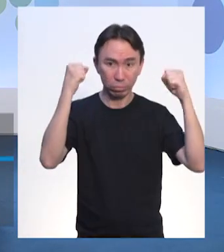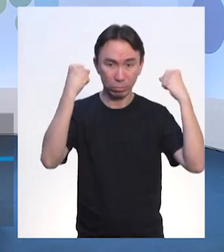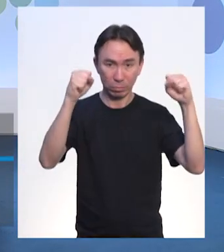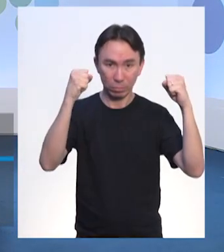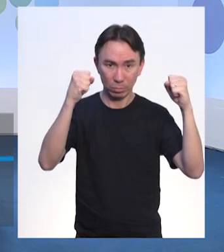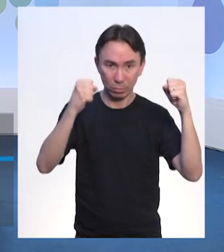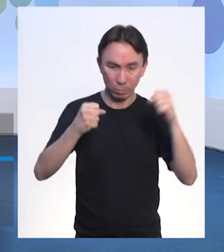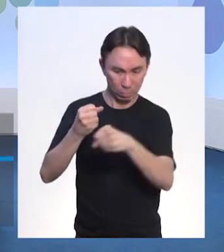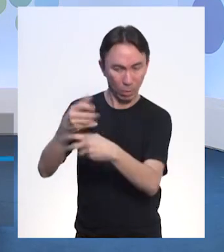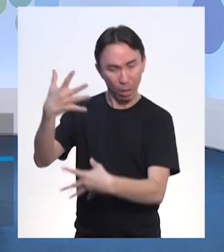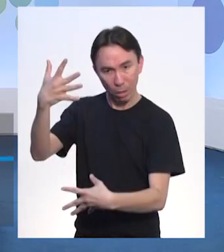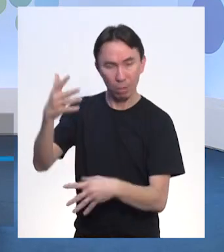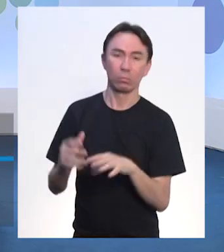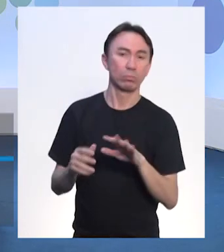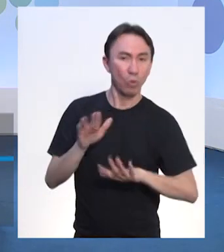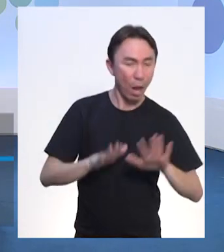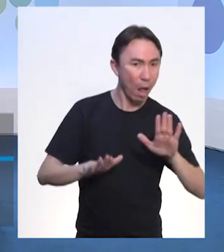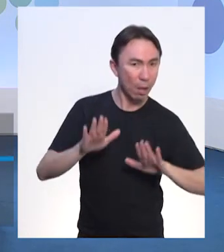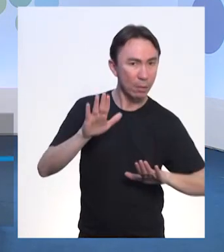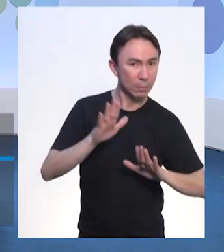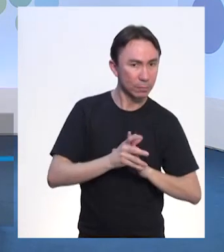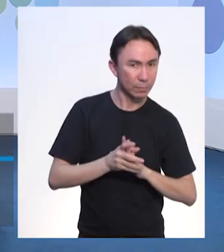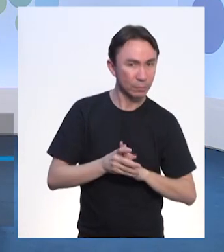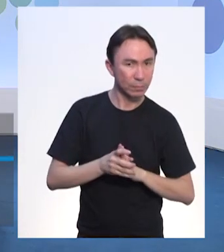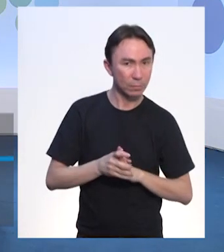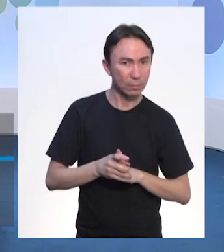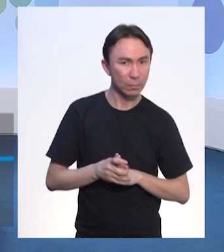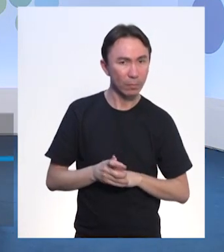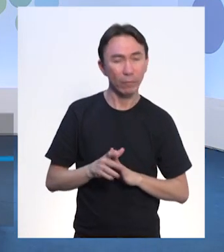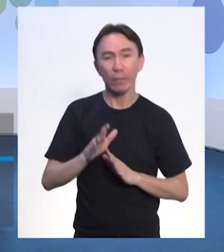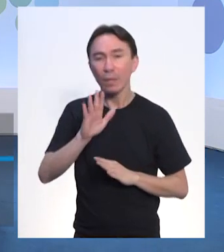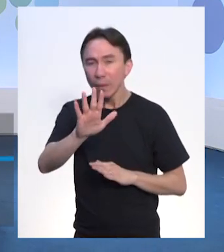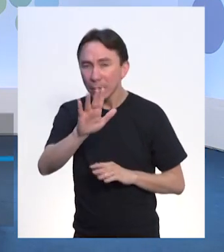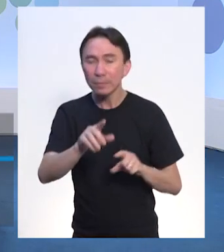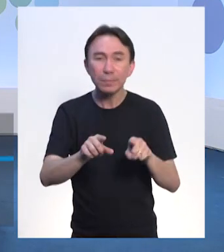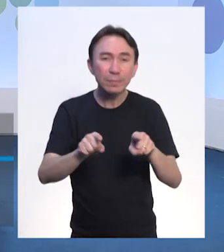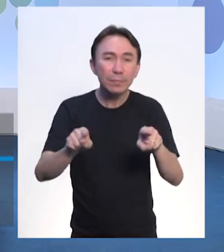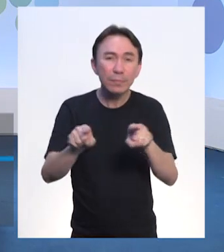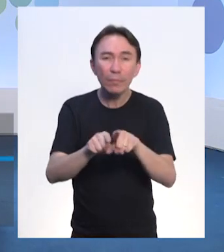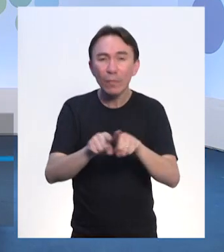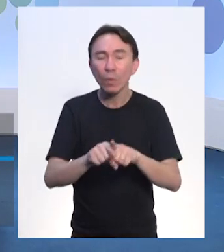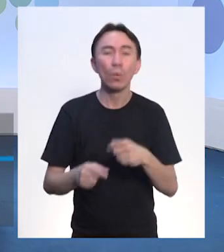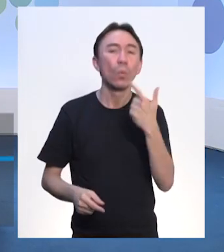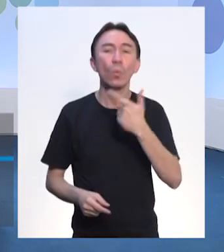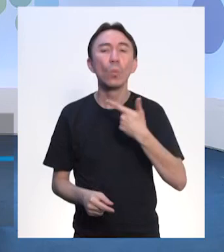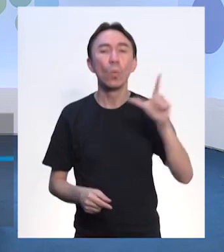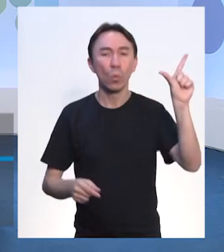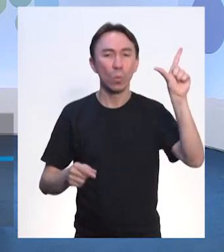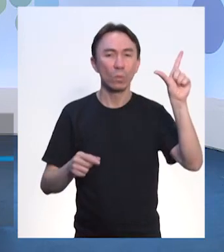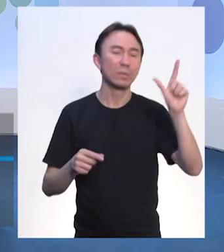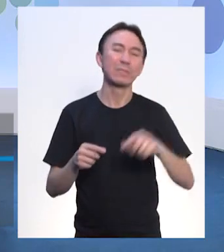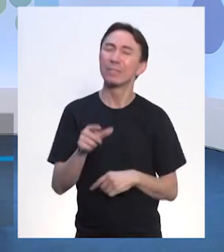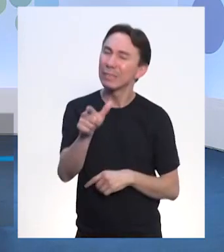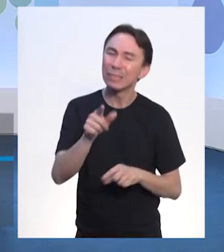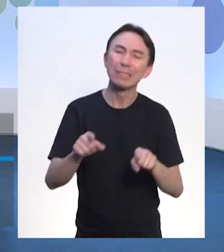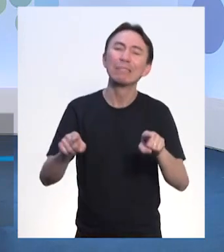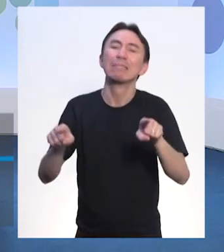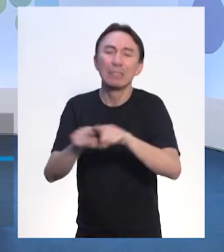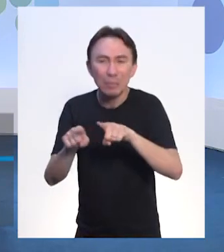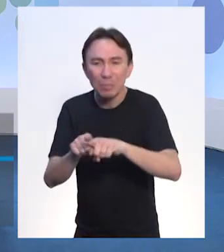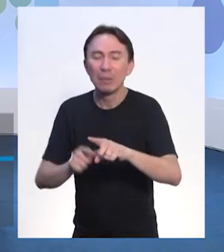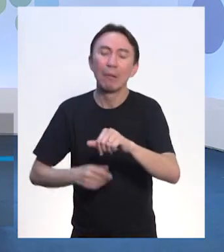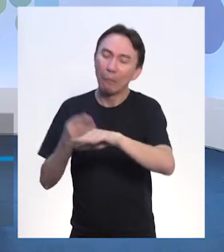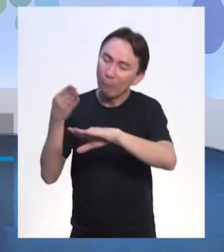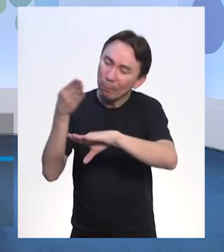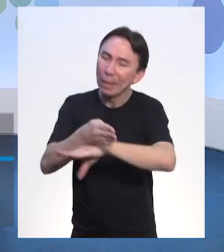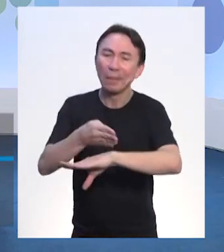eu tô indo, né? Você viu? E a questão, Ju, porque eles também participam dos grêmios que podem discutir